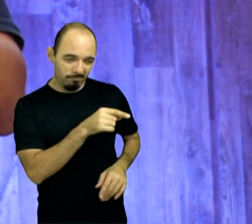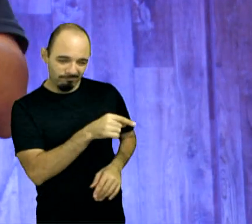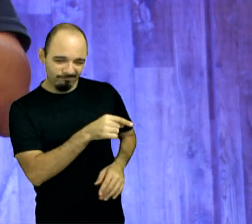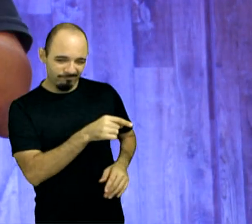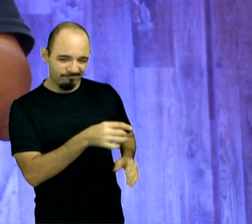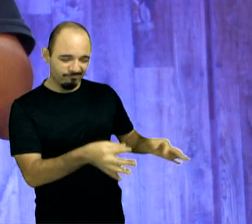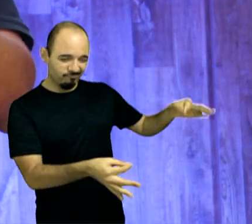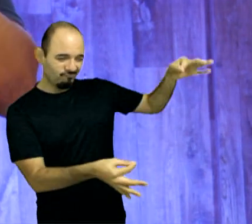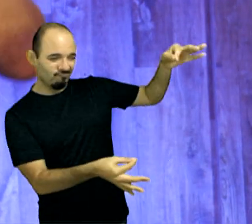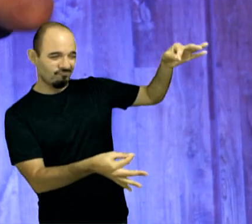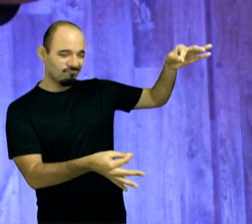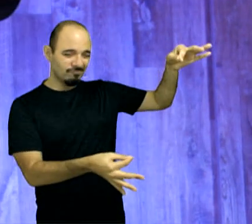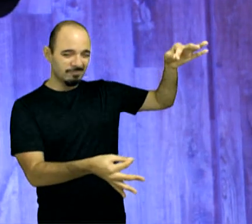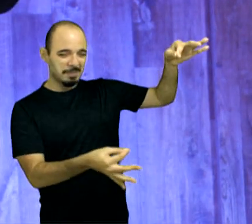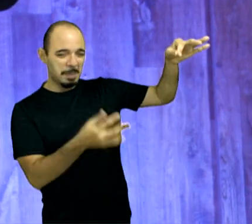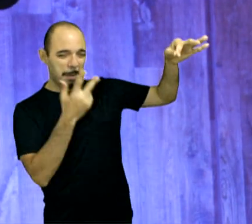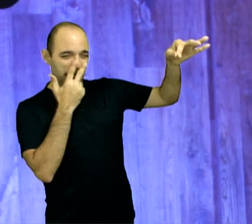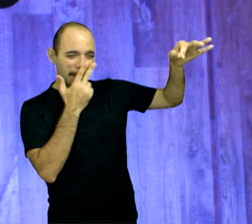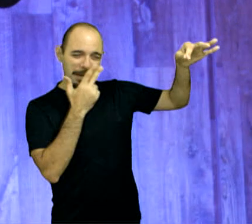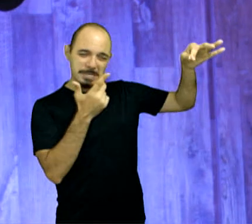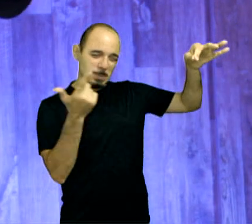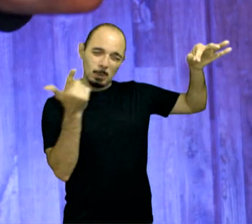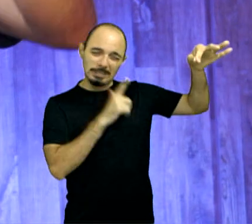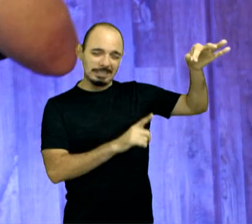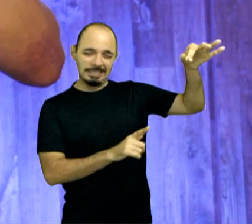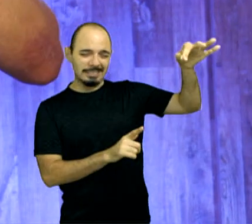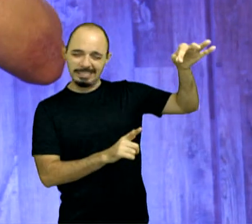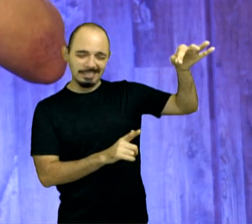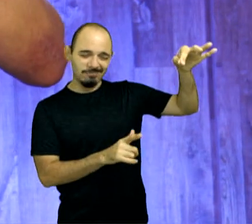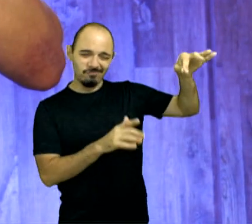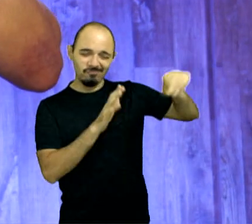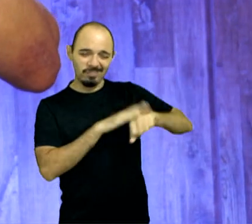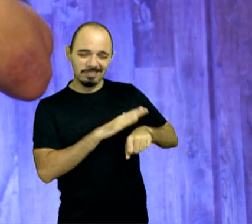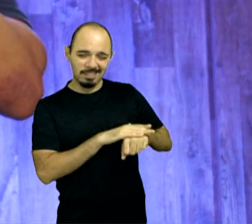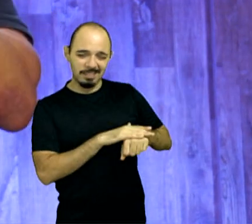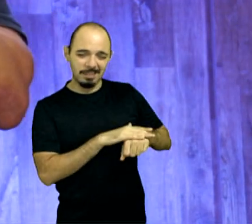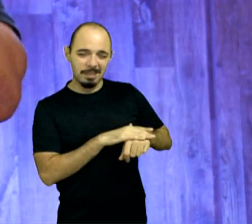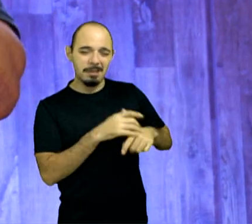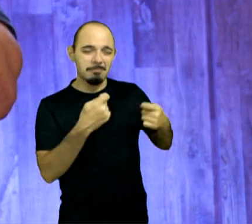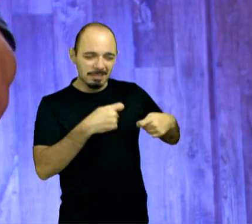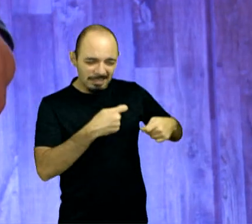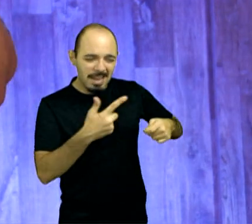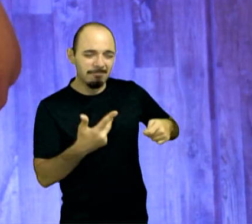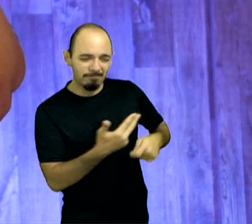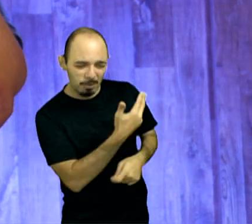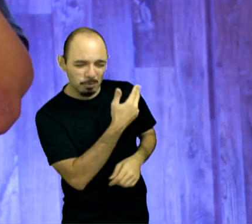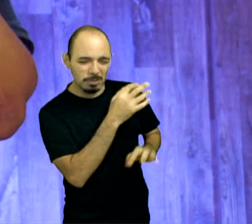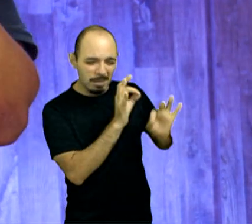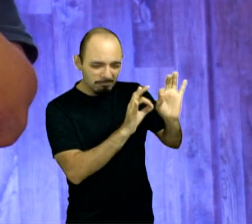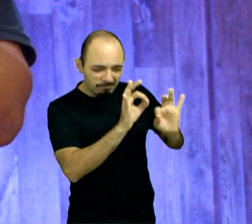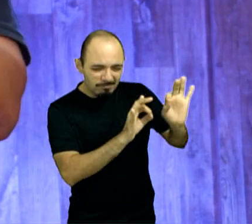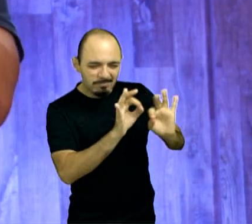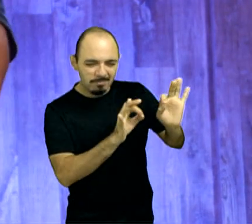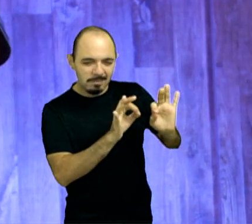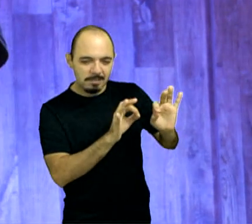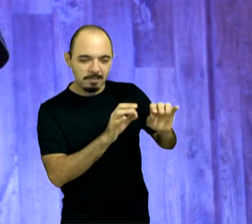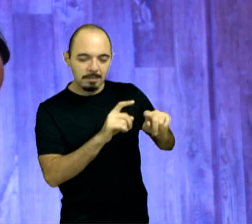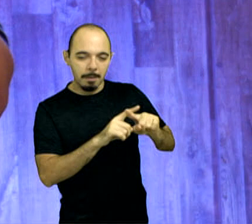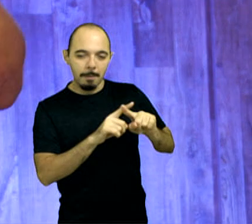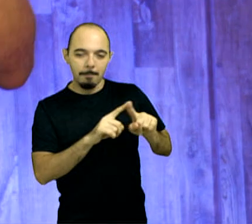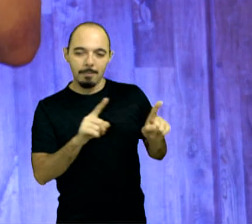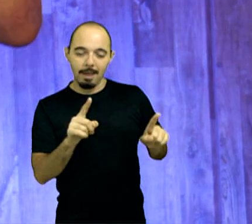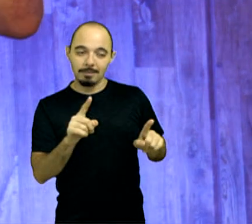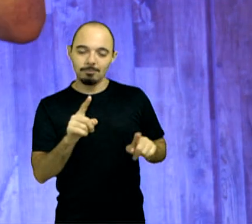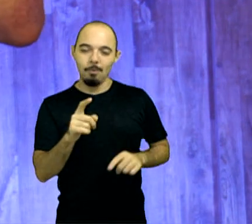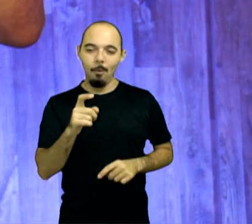ia abrir o seu peito e fazer um desvio. E o meu organismo, ele falou que foi o meu organismo, né? Fez